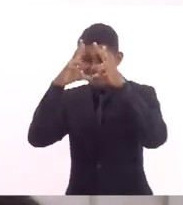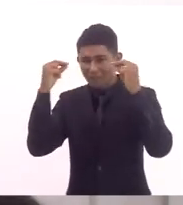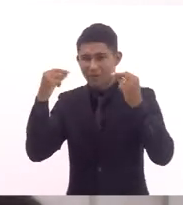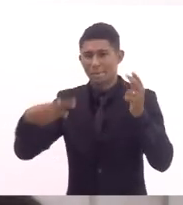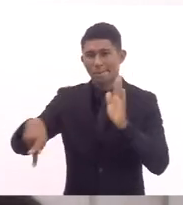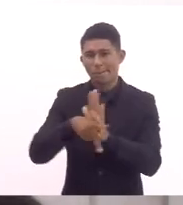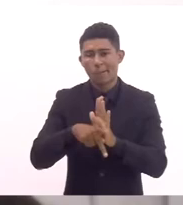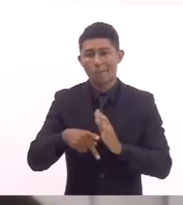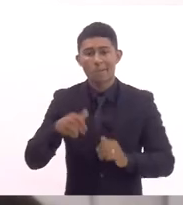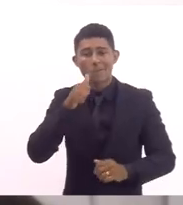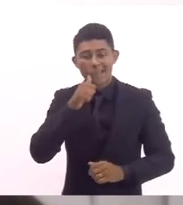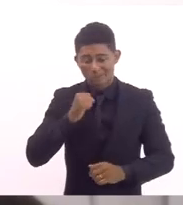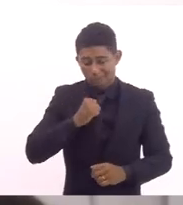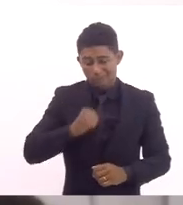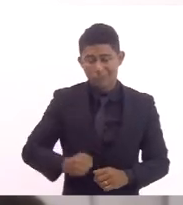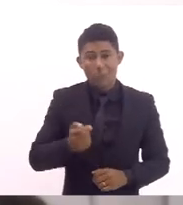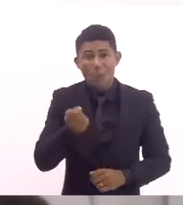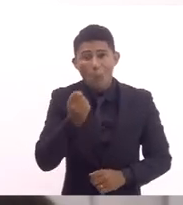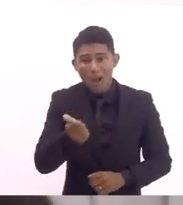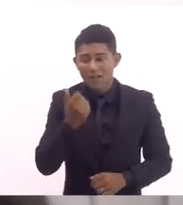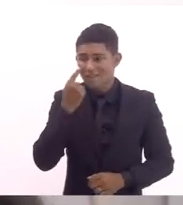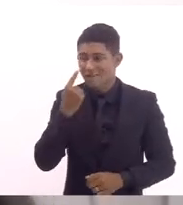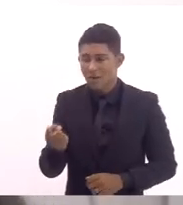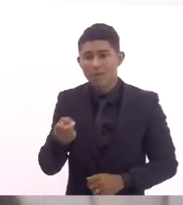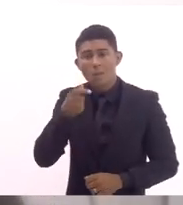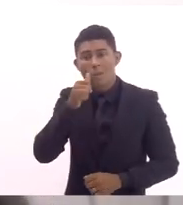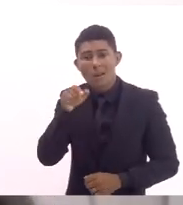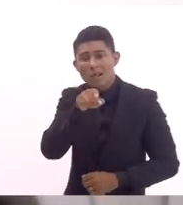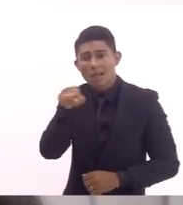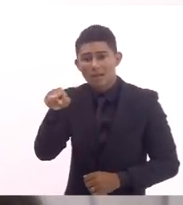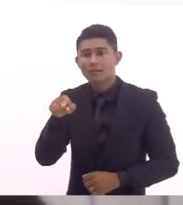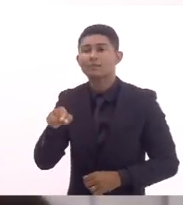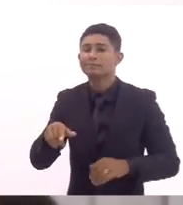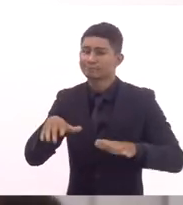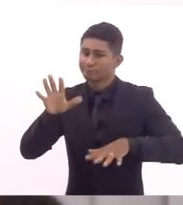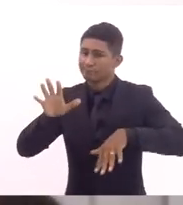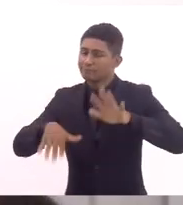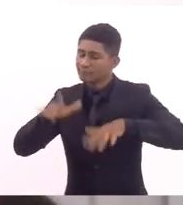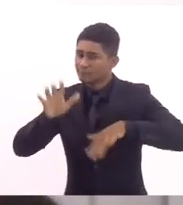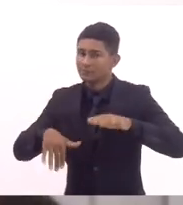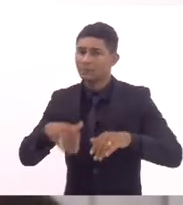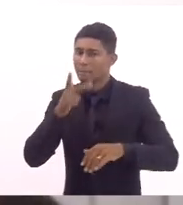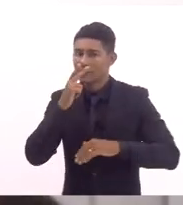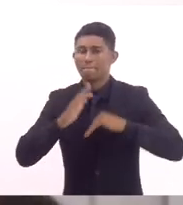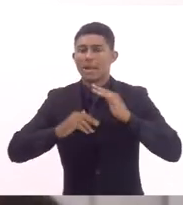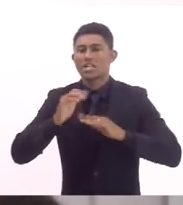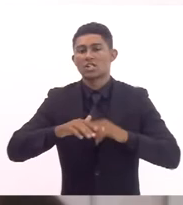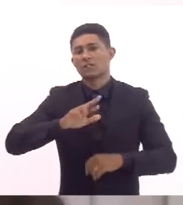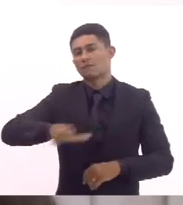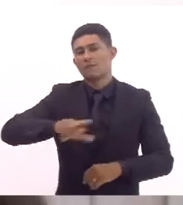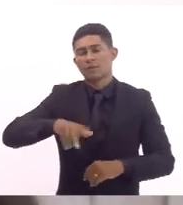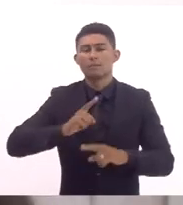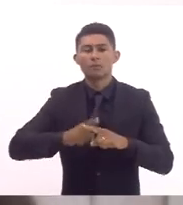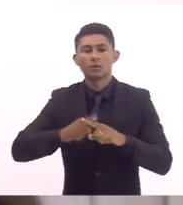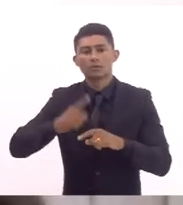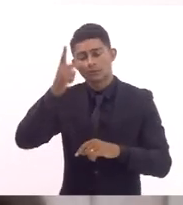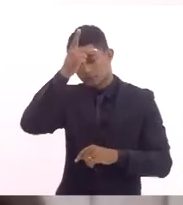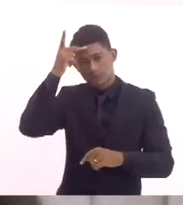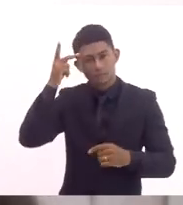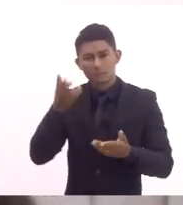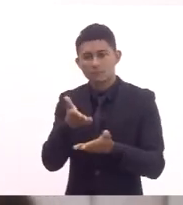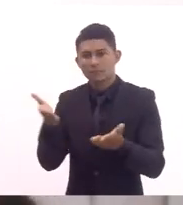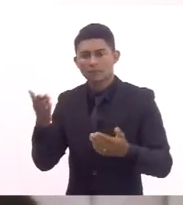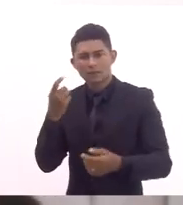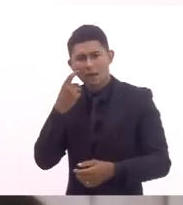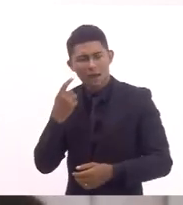específica e a gente via que as práticas com essas mulheres muitas das vezes eram diferente porque tu a unha supunha que elas estavam